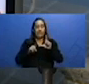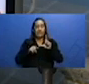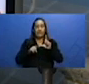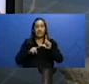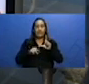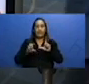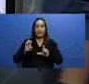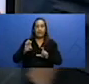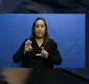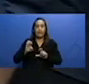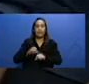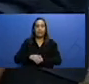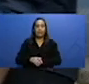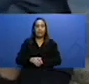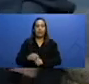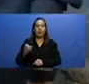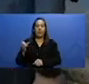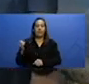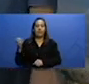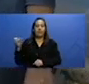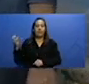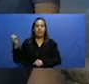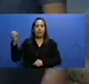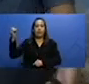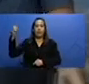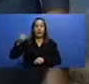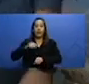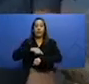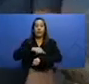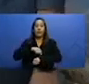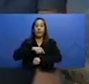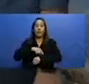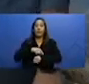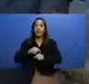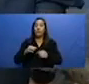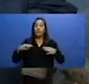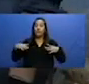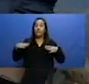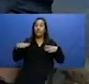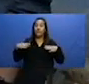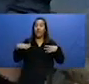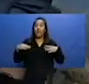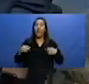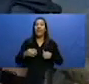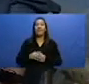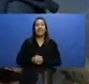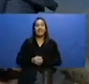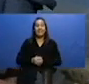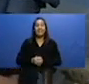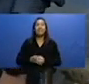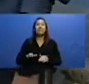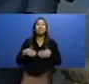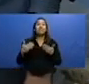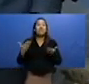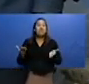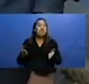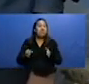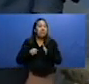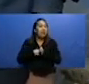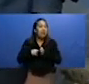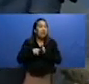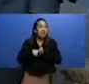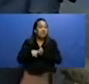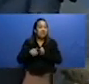Letrinha E. Viajar nas férias. Para você, qual desses termos aqui é mais adequado para